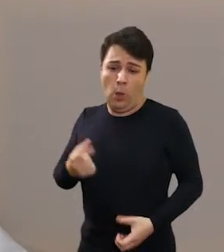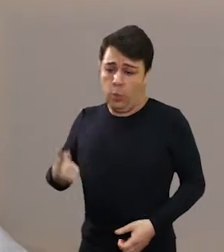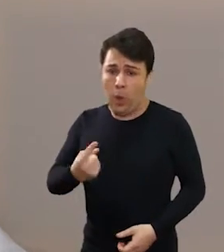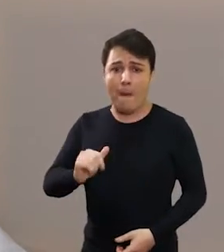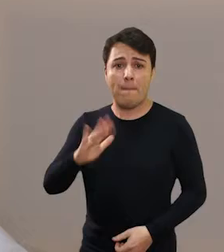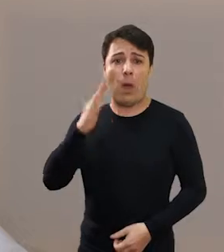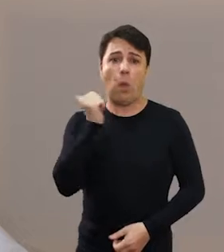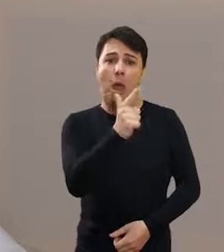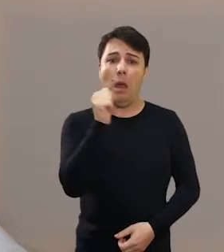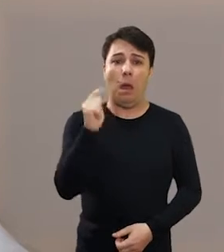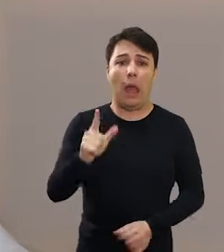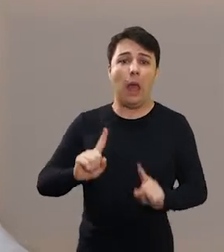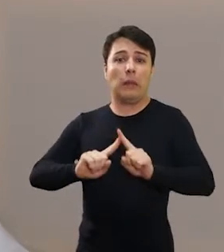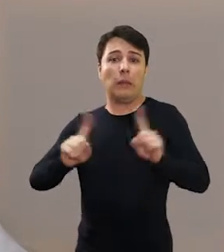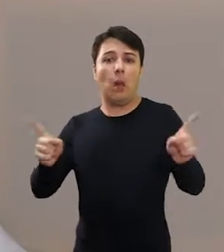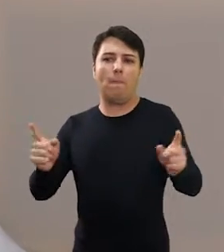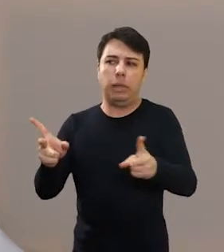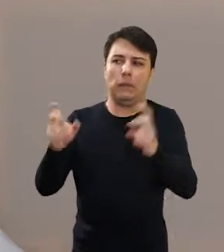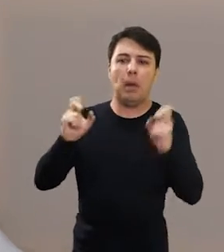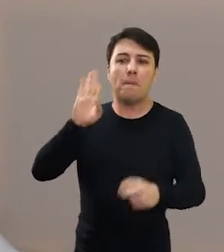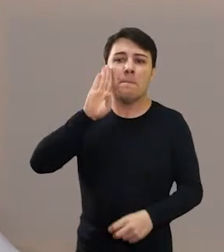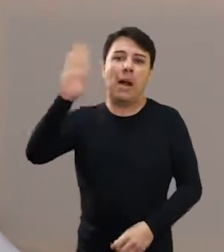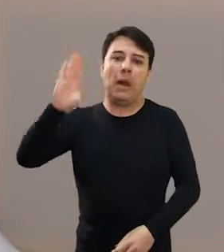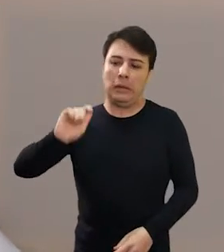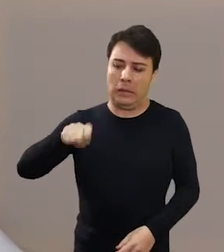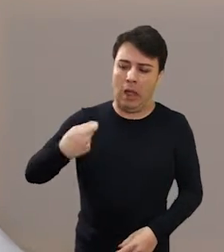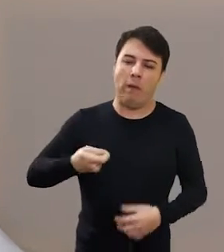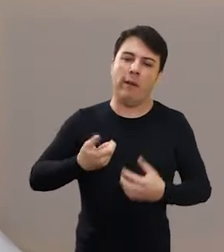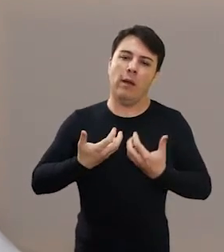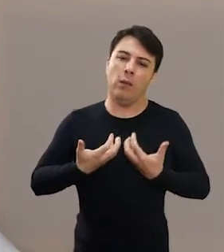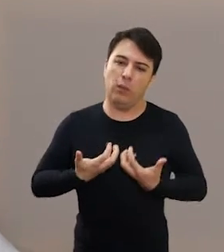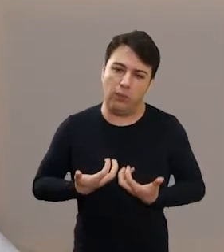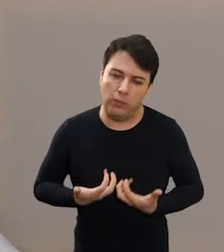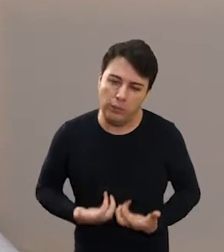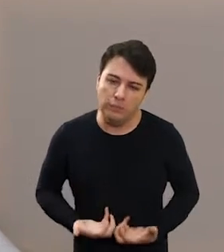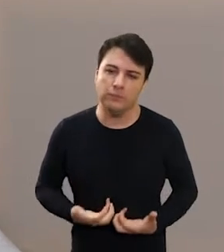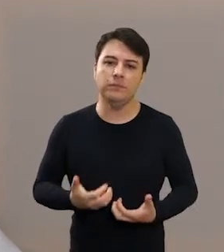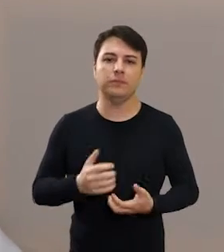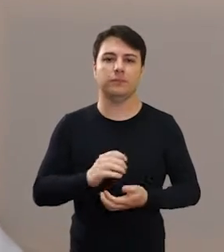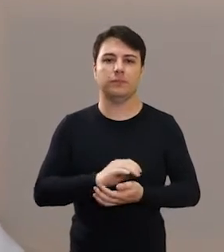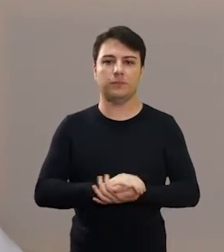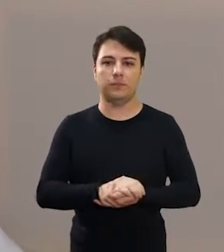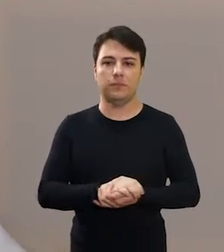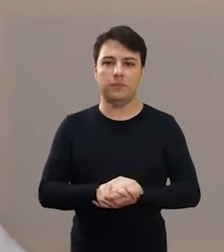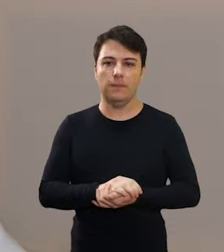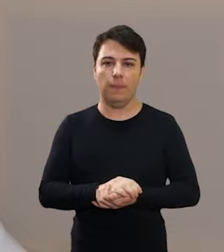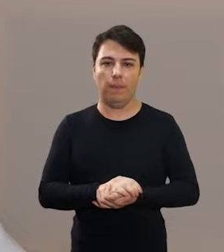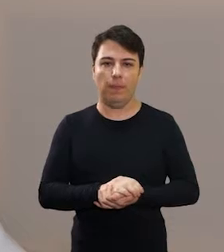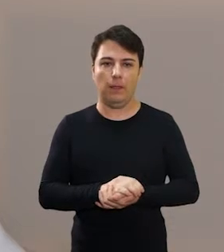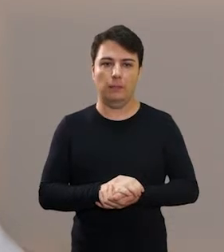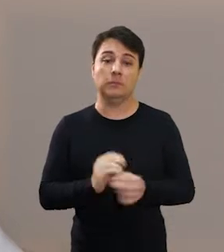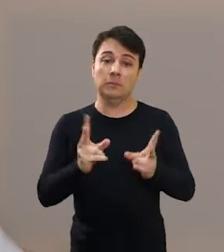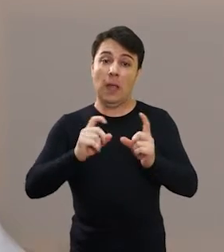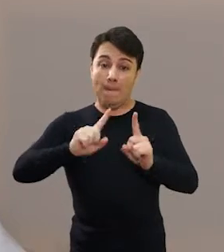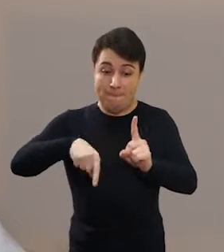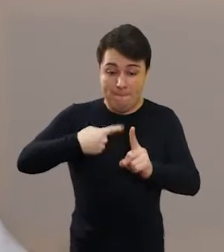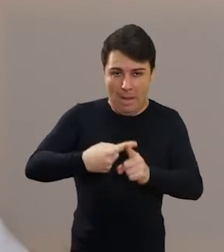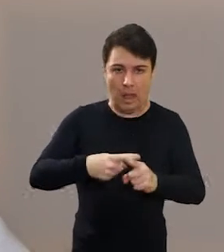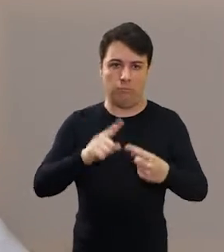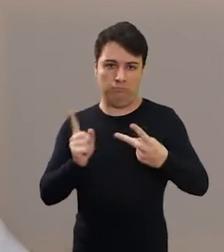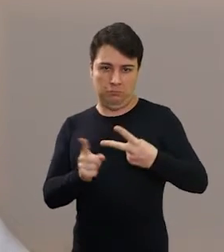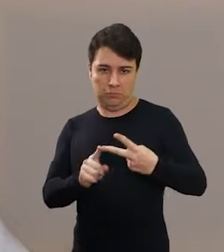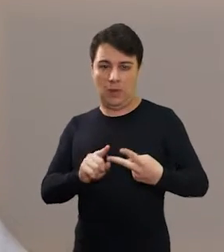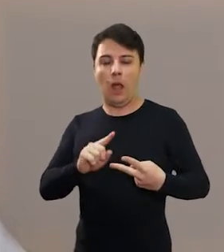essa queixa: meu filho se cansa mais rápido que os amigos da escola, ou se cansa mais rápido que os irmãozinhos. Então, cansaço, sem dúvida, é